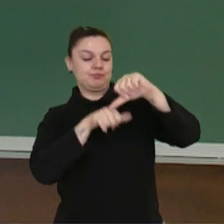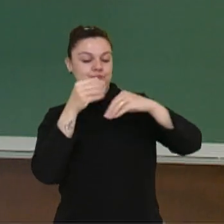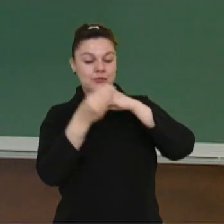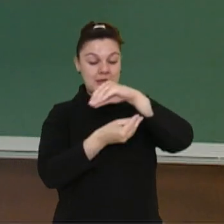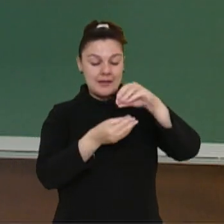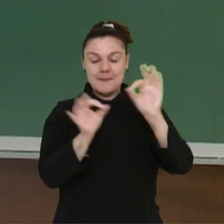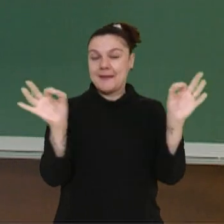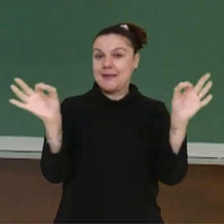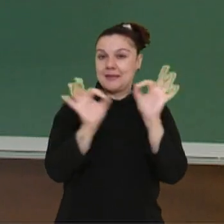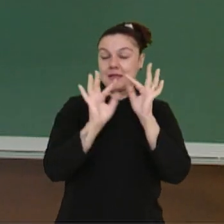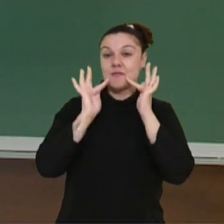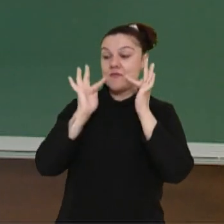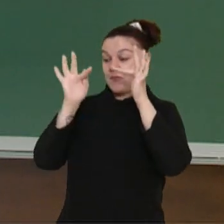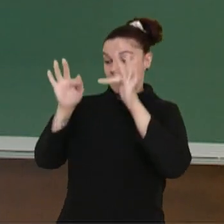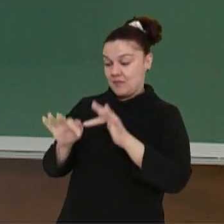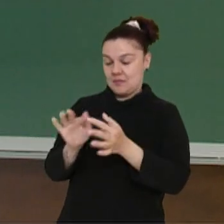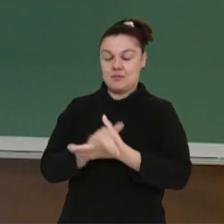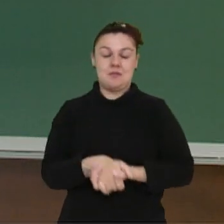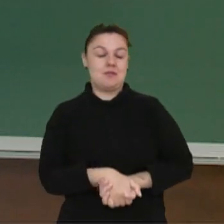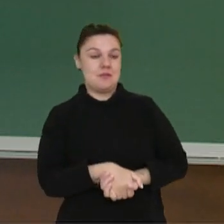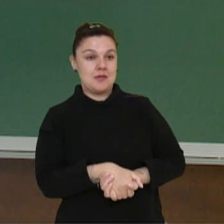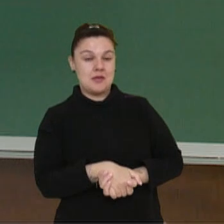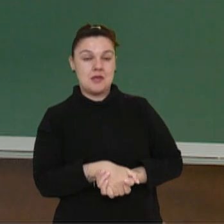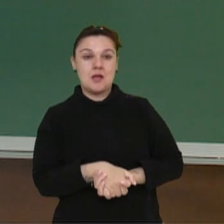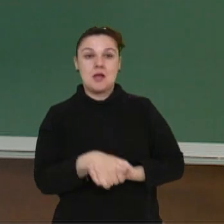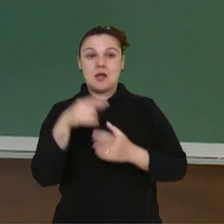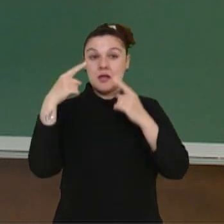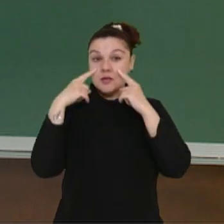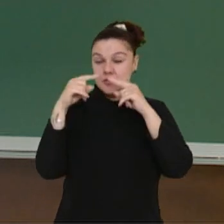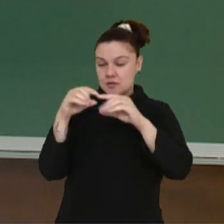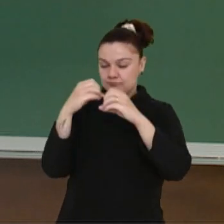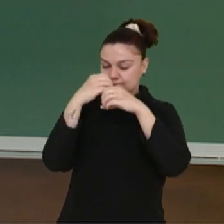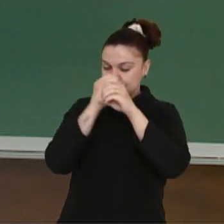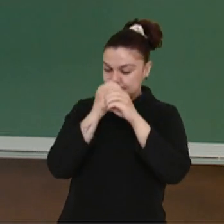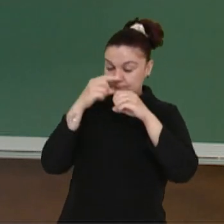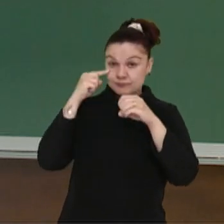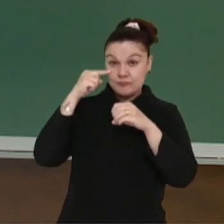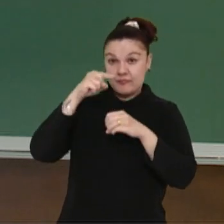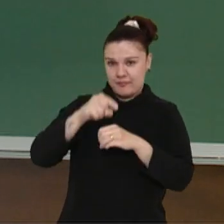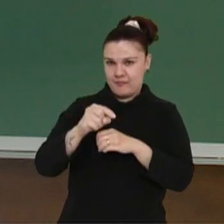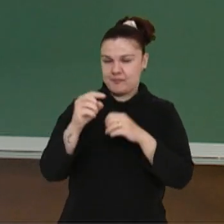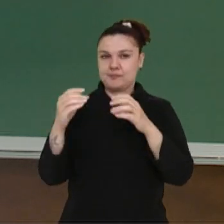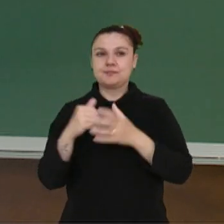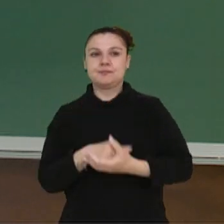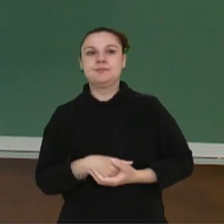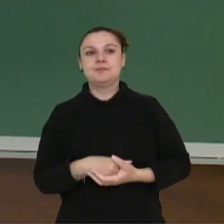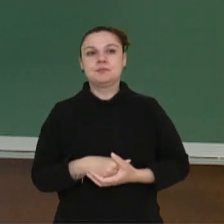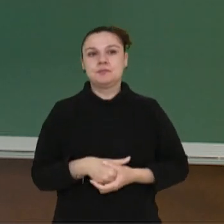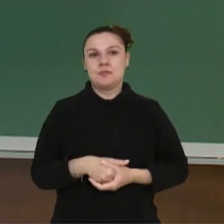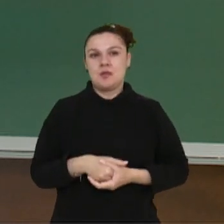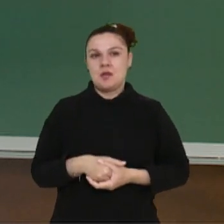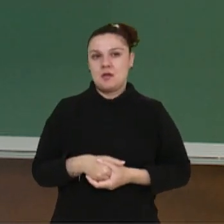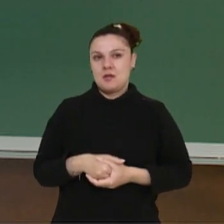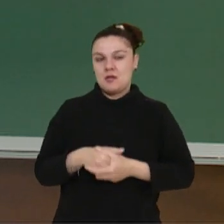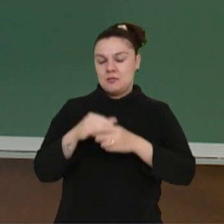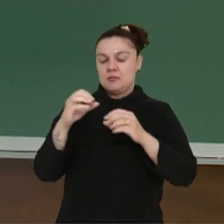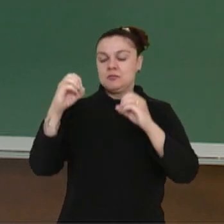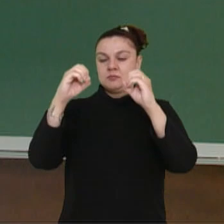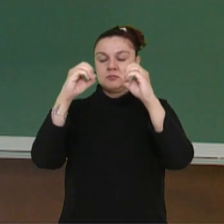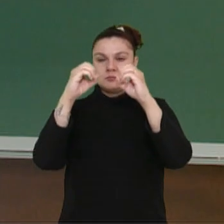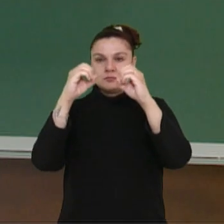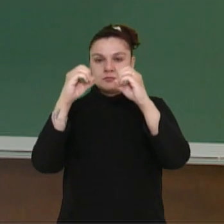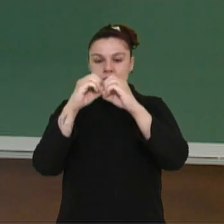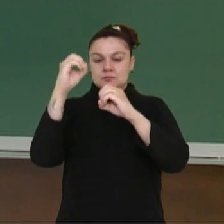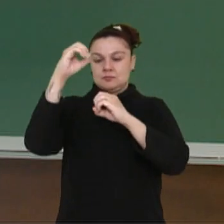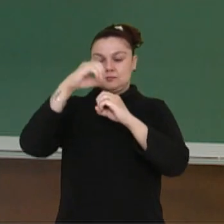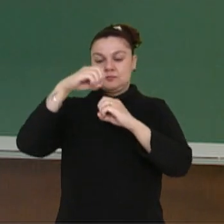não tenho nada de produto. Lá, microscopicamente, eu tenho essa situação aqui, tá? Então, eu tenho, esse aqui seria a